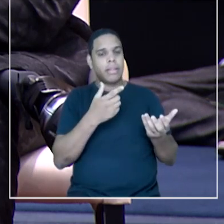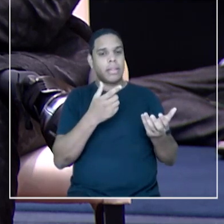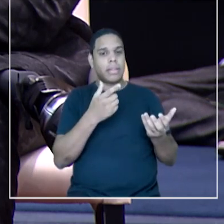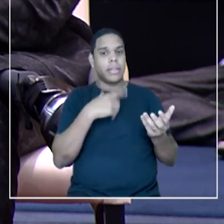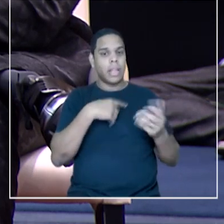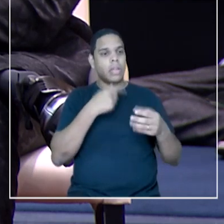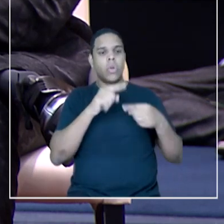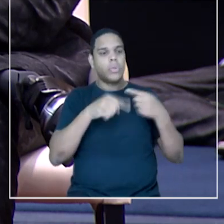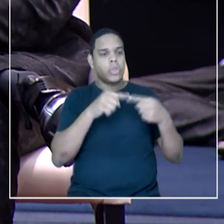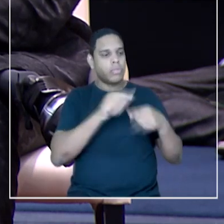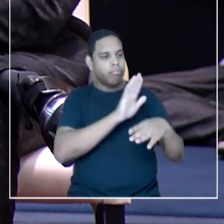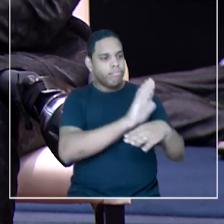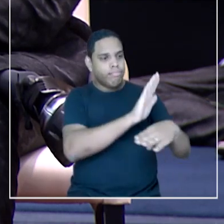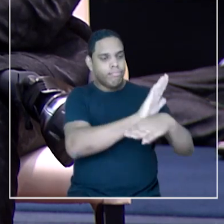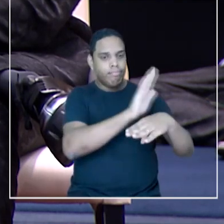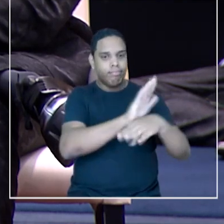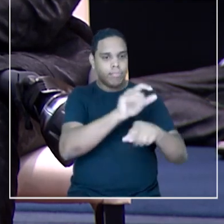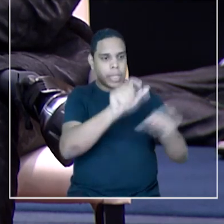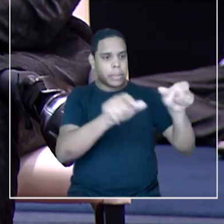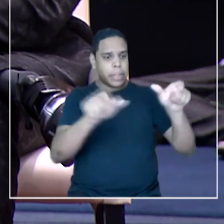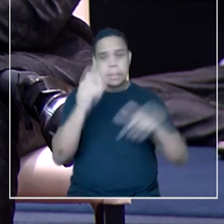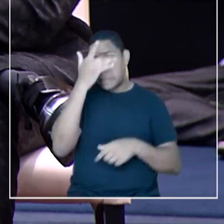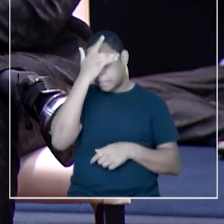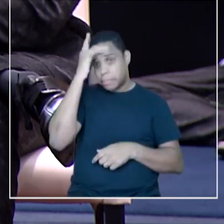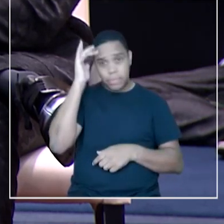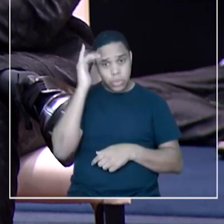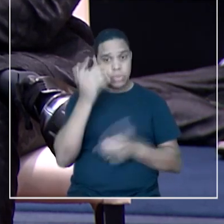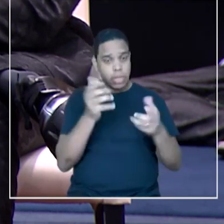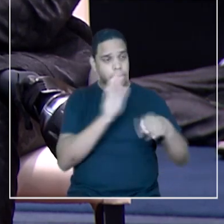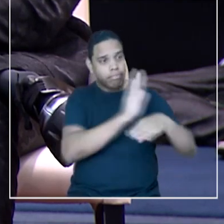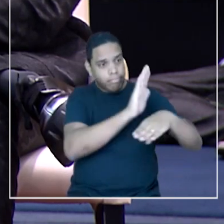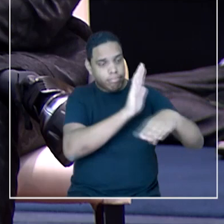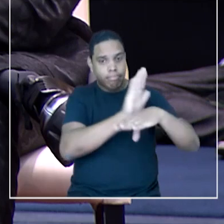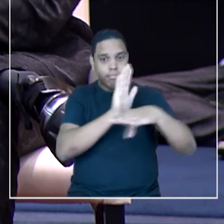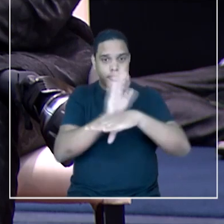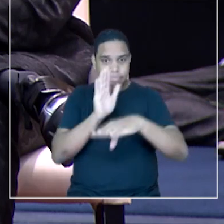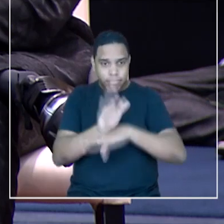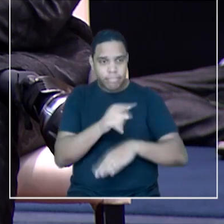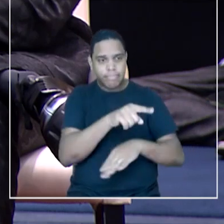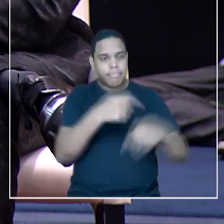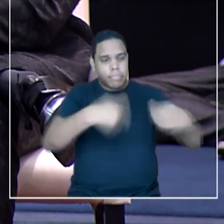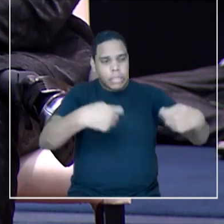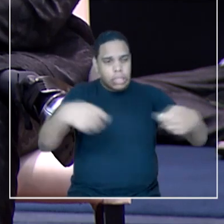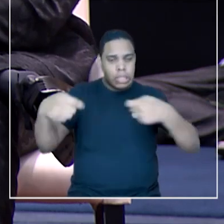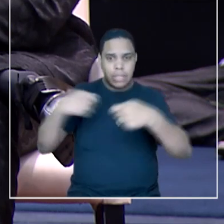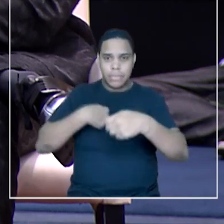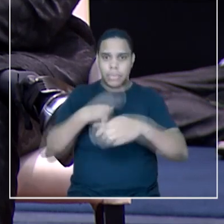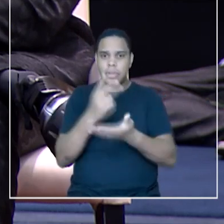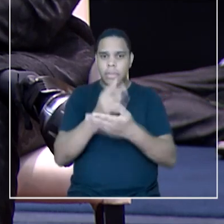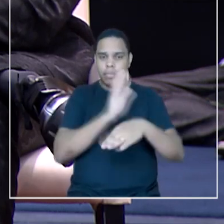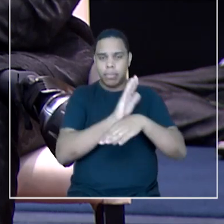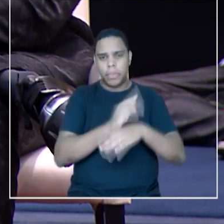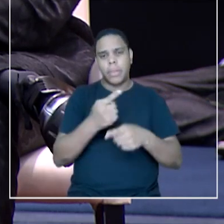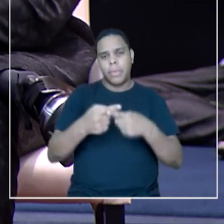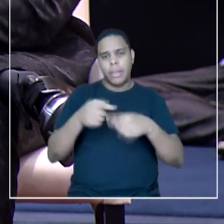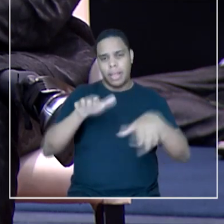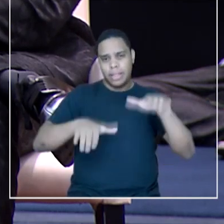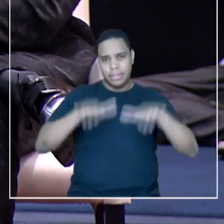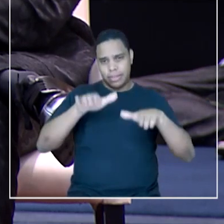suprir as necessidades de outras pessoas, não é? Que estão mais necessitadas, né? Muitas vezes